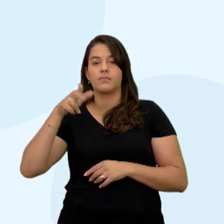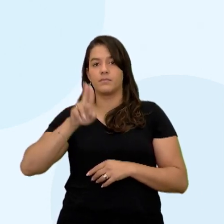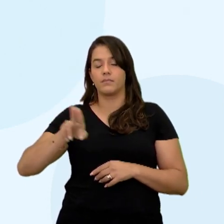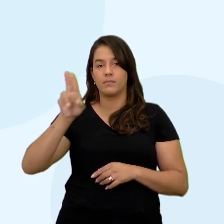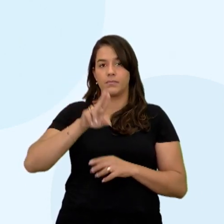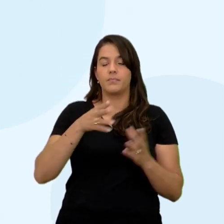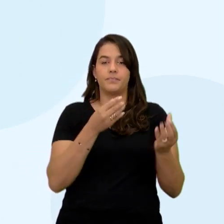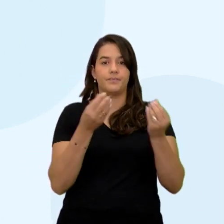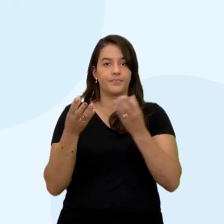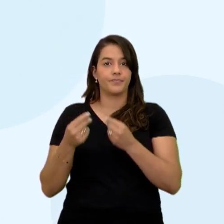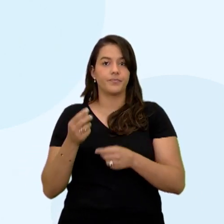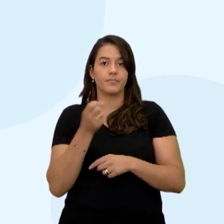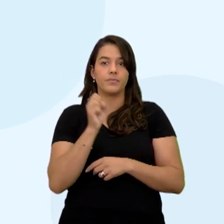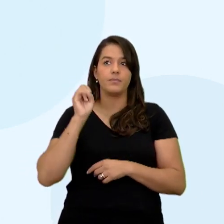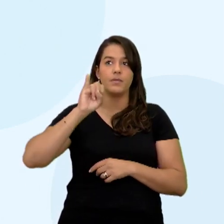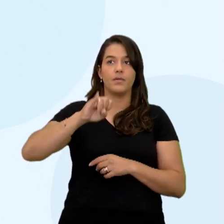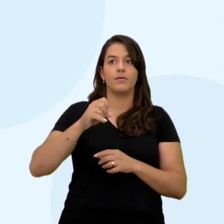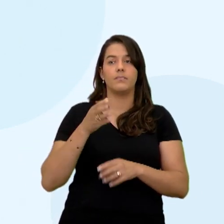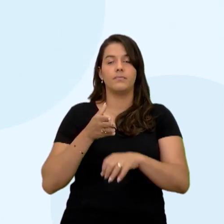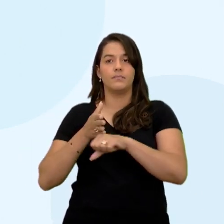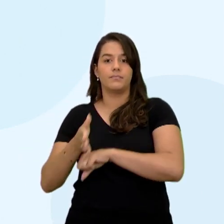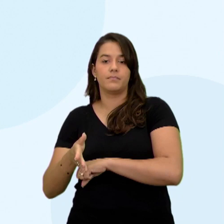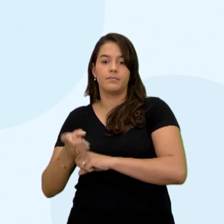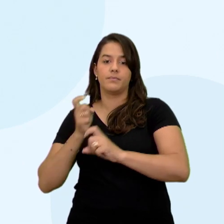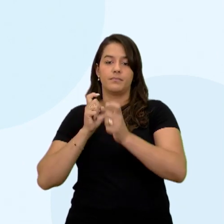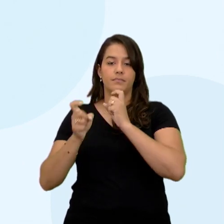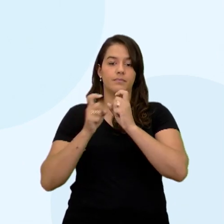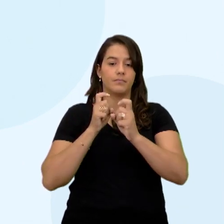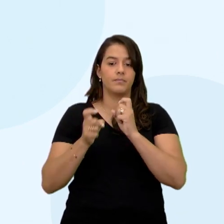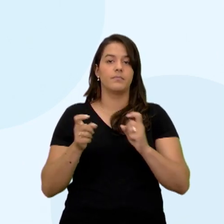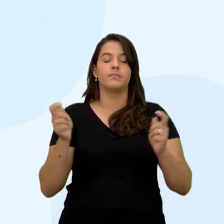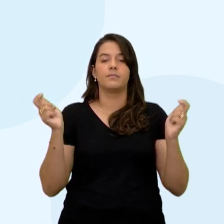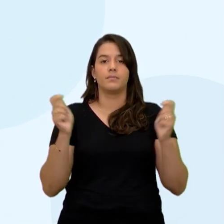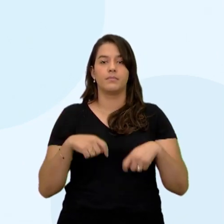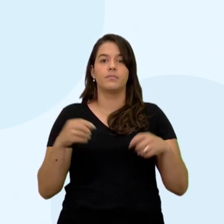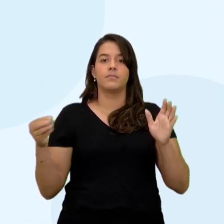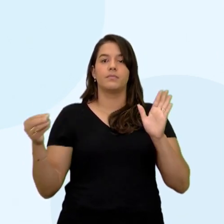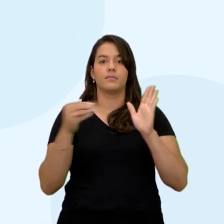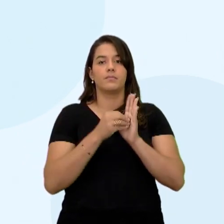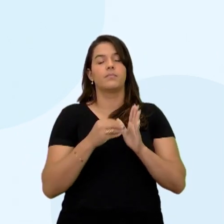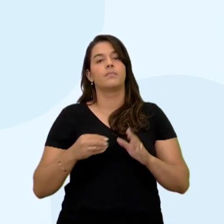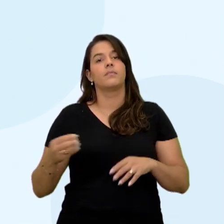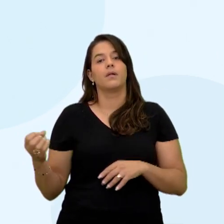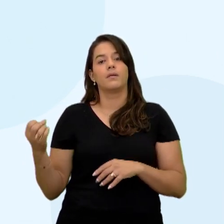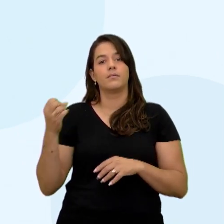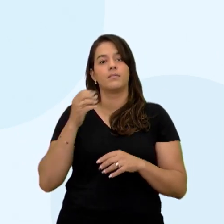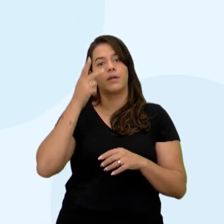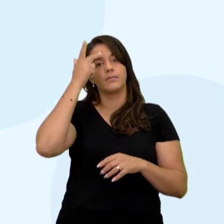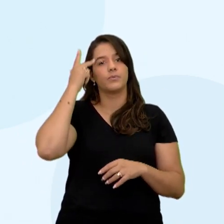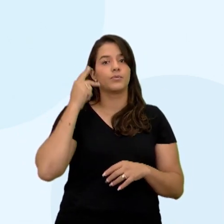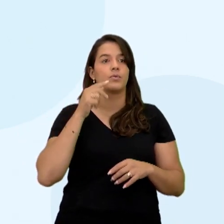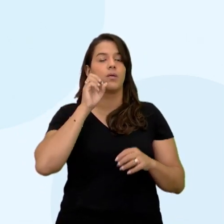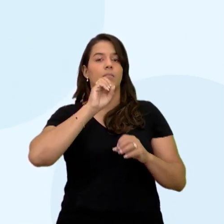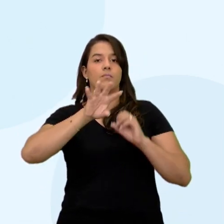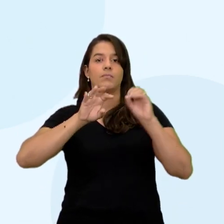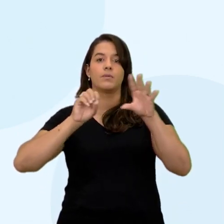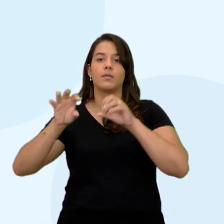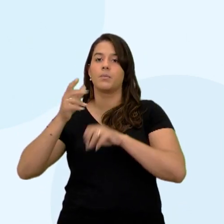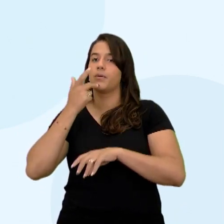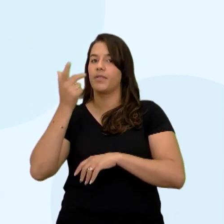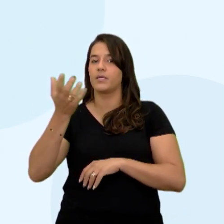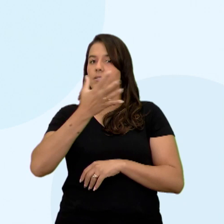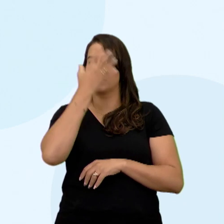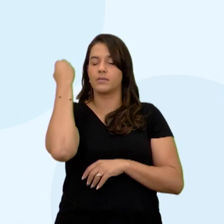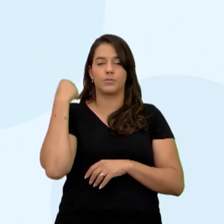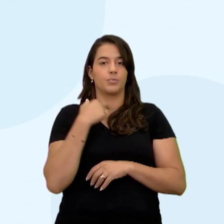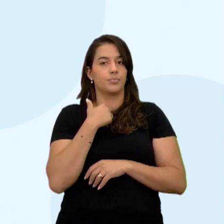bastante, porque quando você marca uma reunião, você consegue colocar uma notificação, tá bom? E aí chega para as pessoas, ninguém pode falar que esqueceu, tá